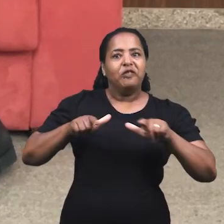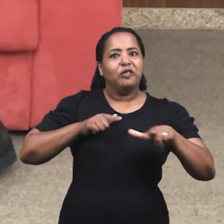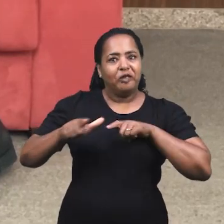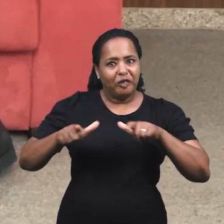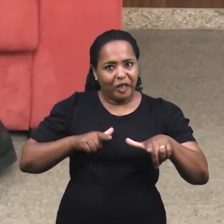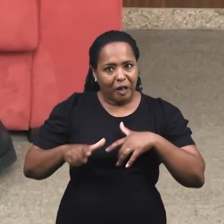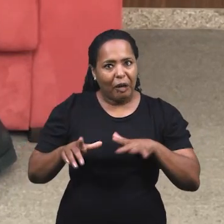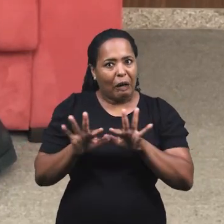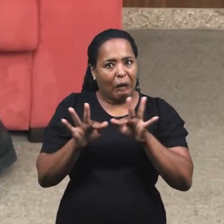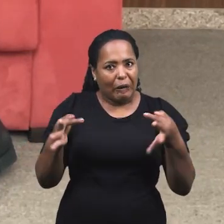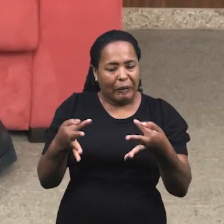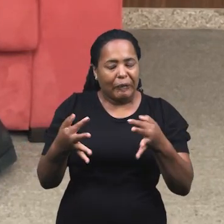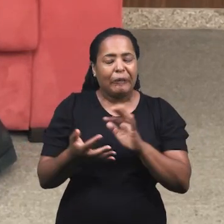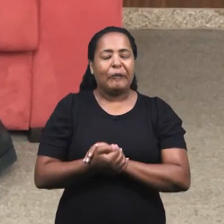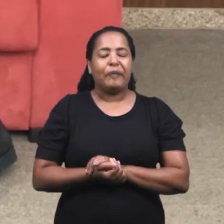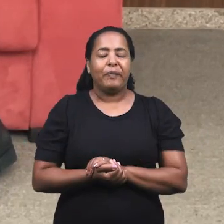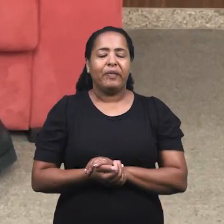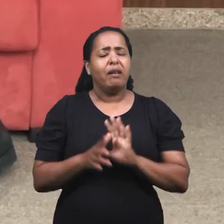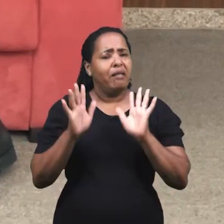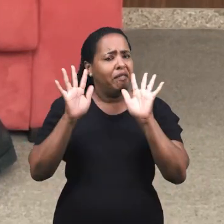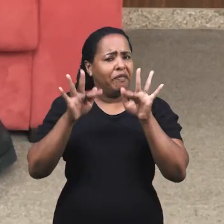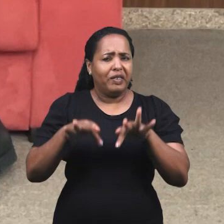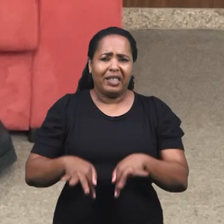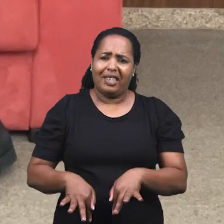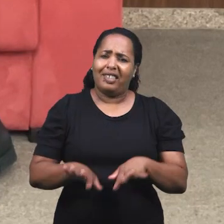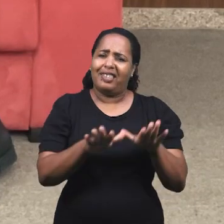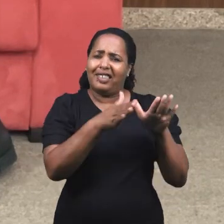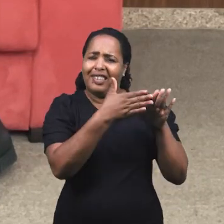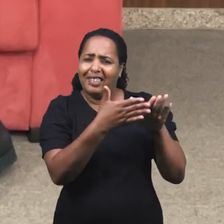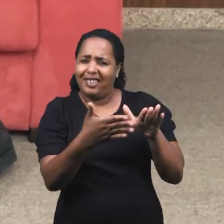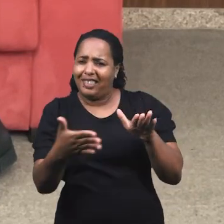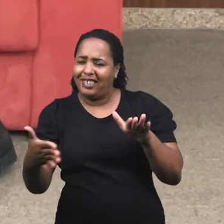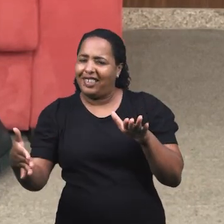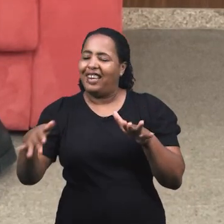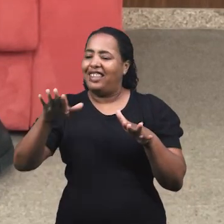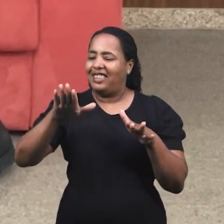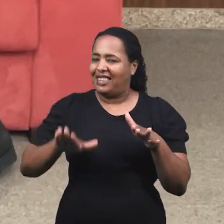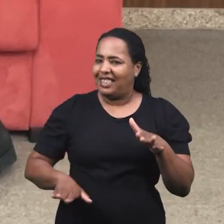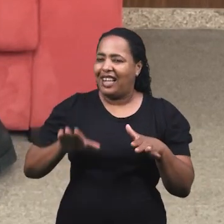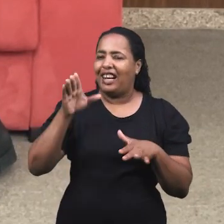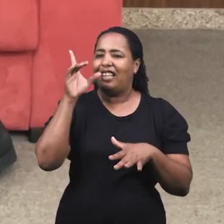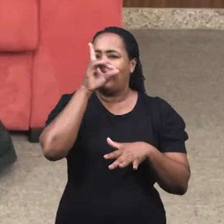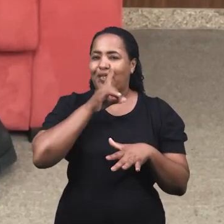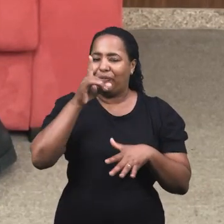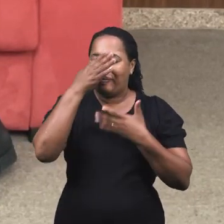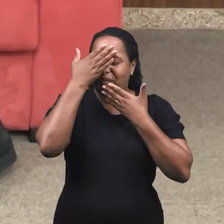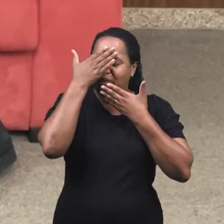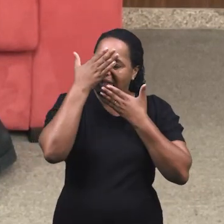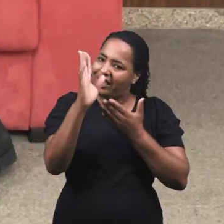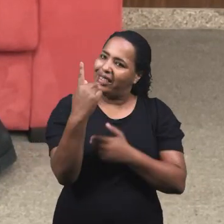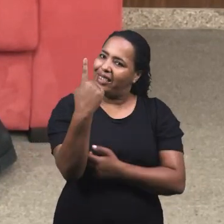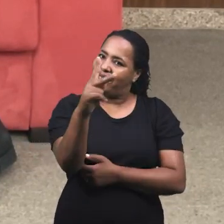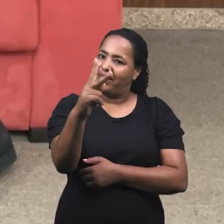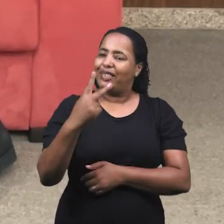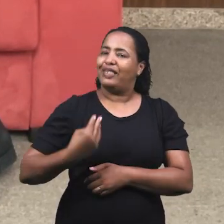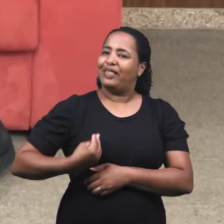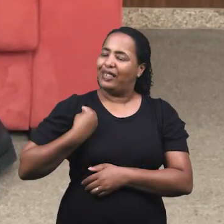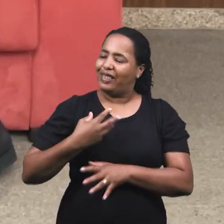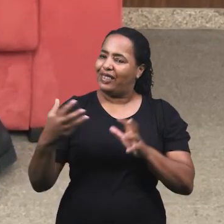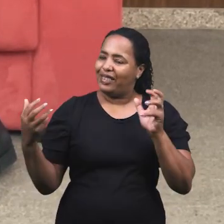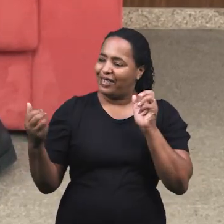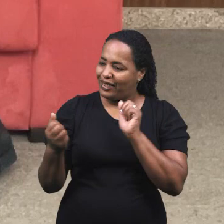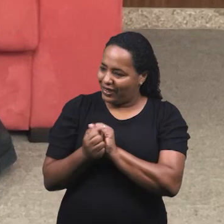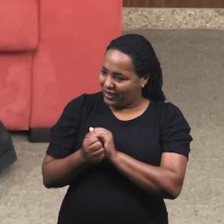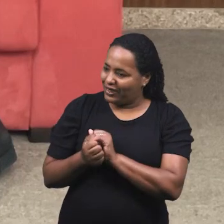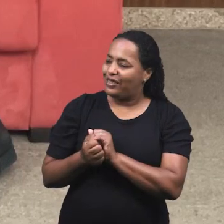nobre. Nós estamos terminando aqui a nossa jornada desta tarde de domingo. Quero agradecer muito a sua presença aqui conosco.